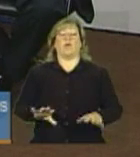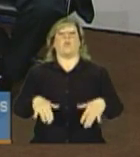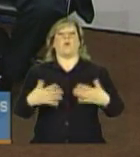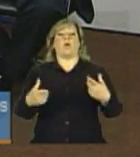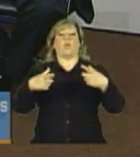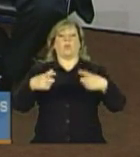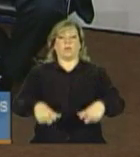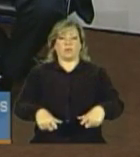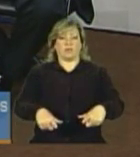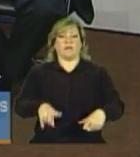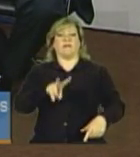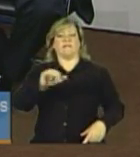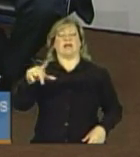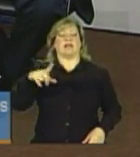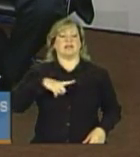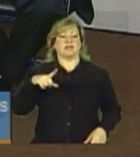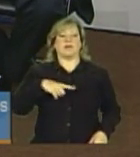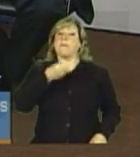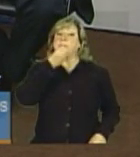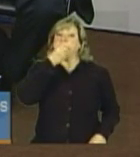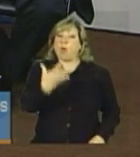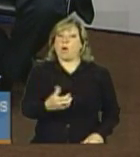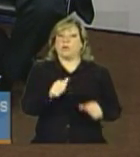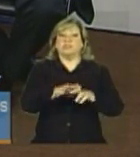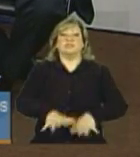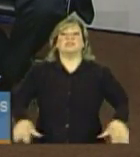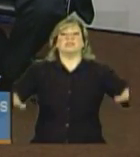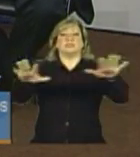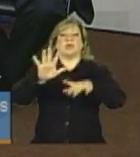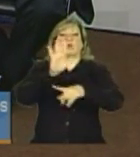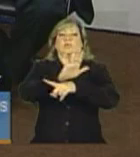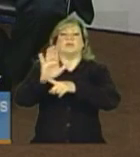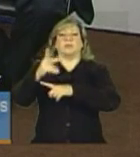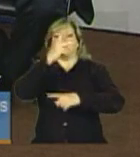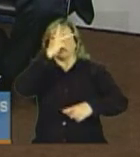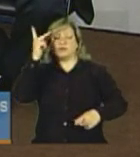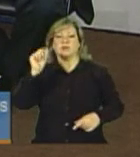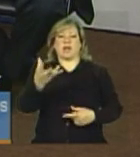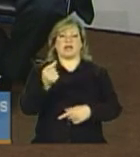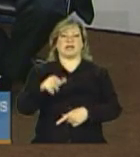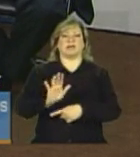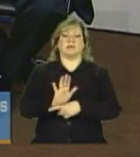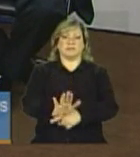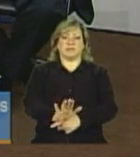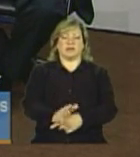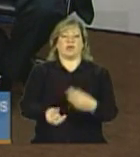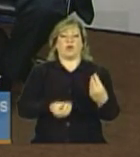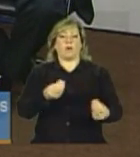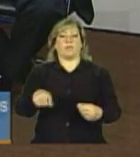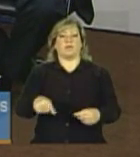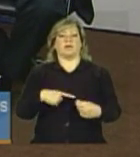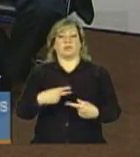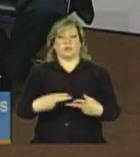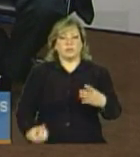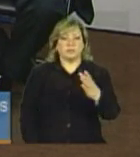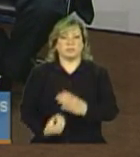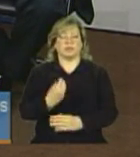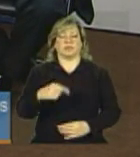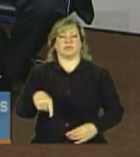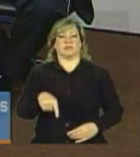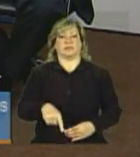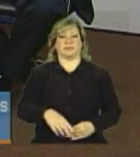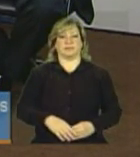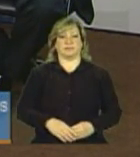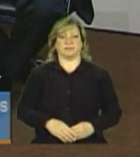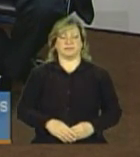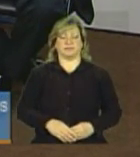que vai ter uma boa abrangência em termos do público beneficiário, né, tá uma proposta de implantação